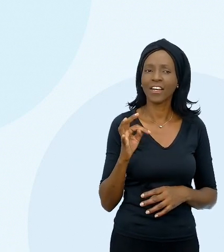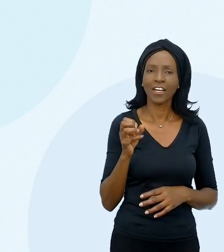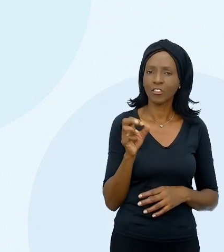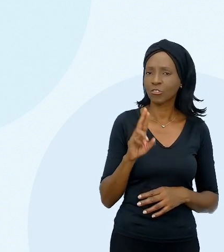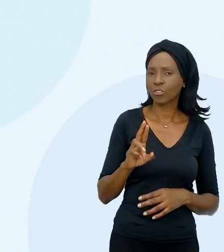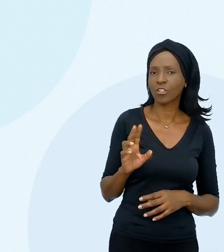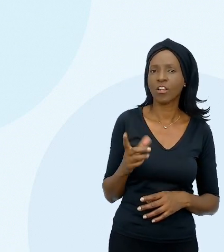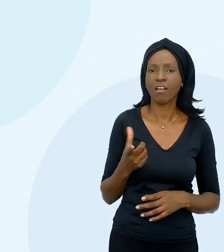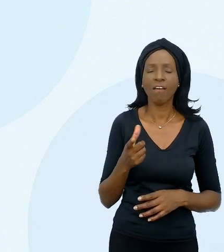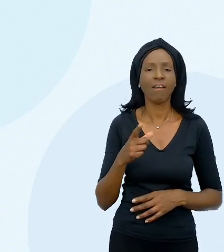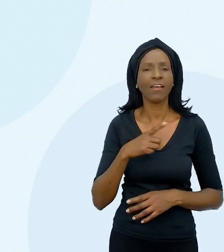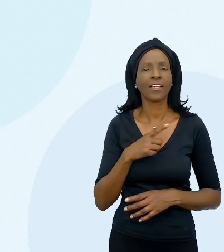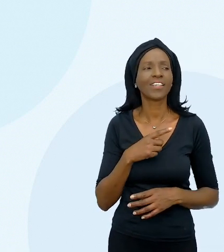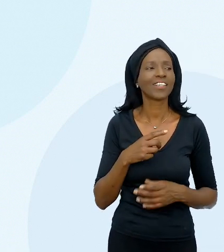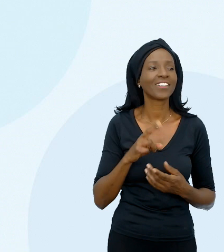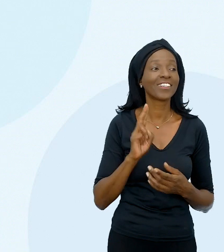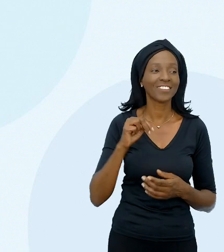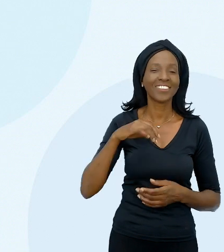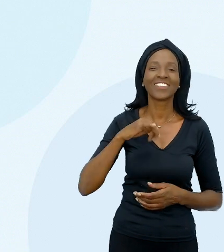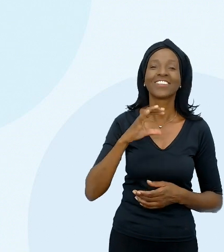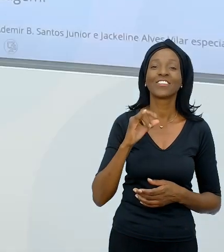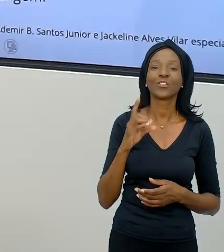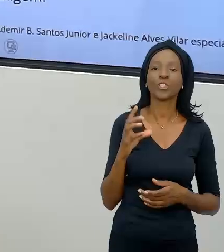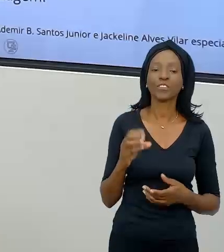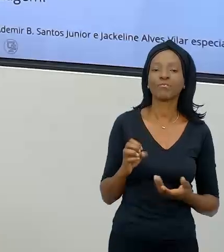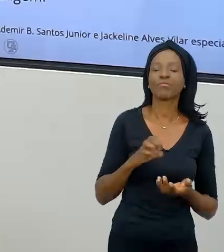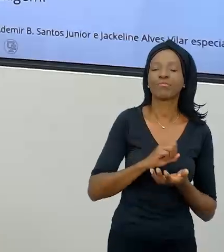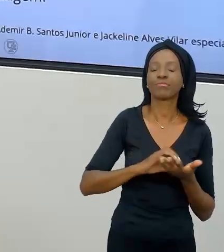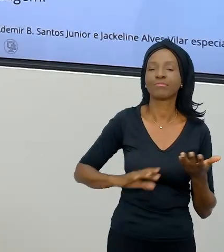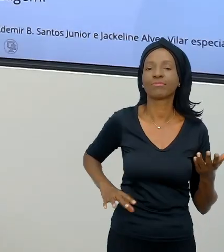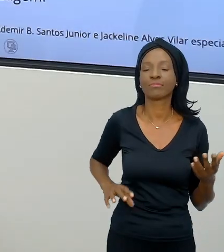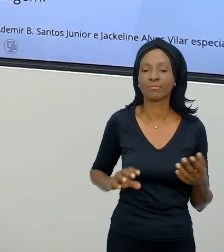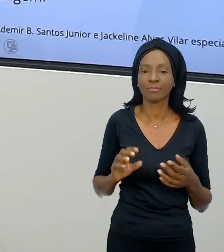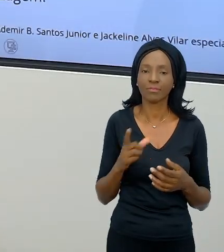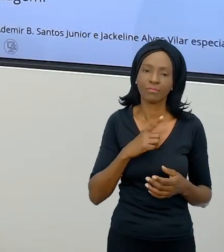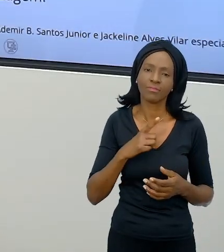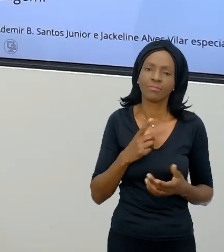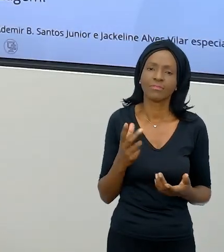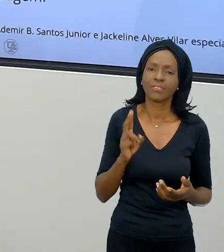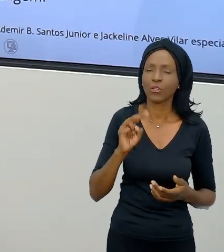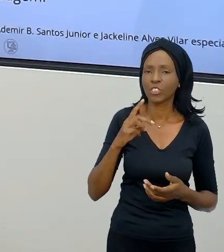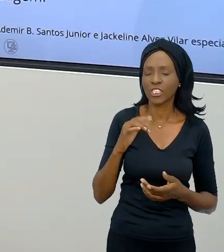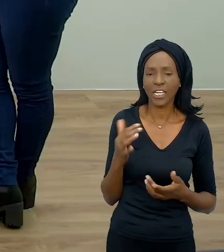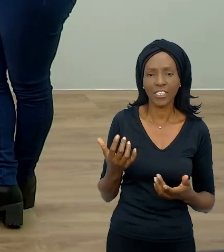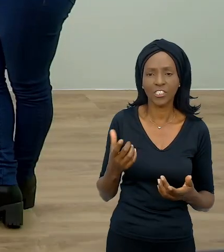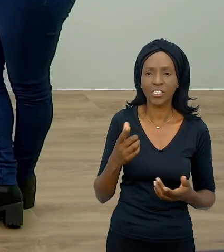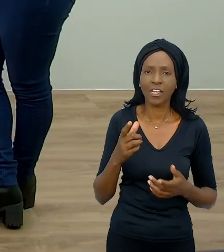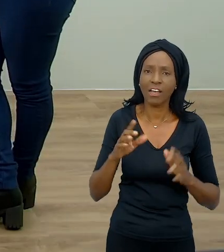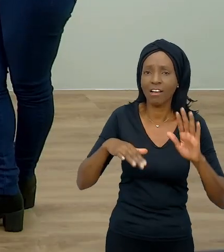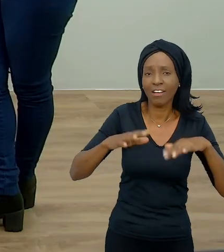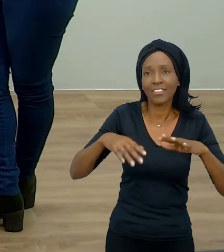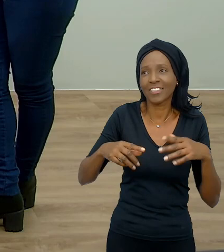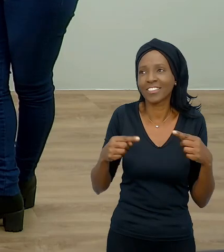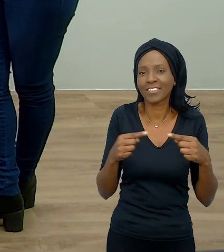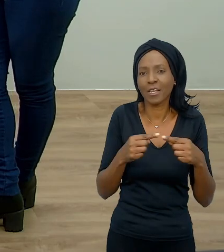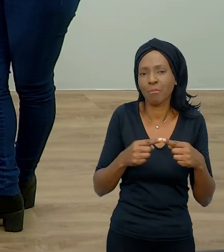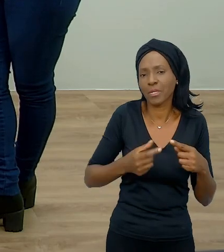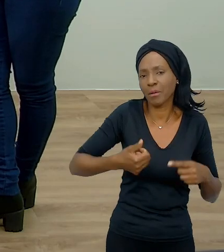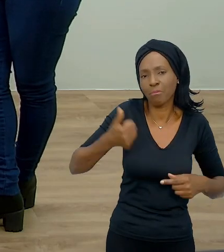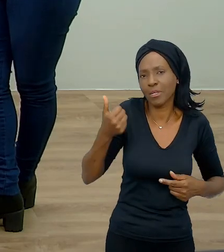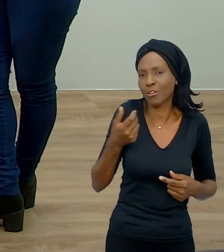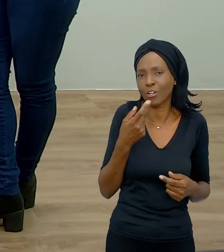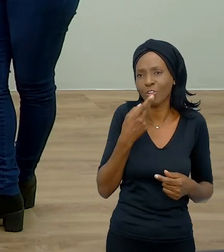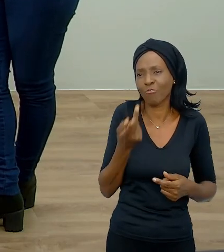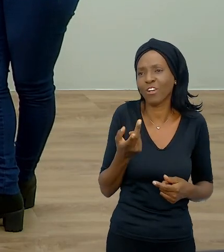nessa unidade curricular tem professor de ciências humanas, né? Sim. Então talvez faça mais sentido para ele falar escriba, mas pode